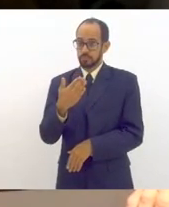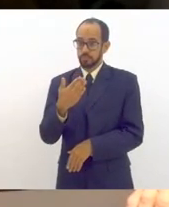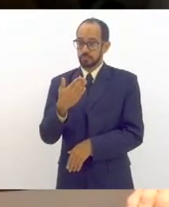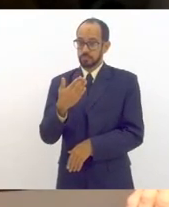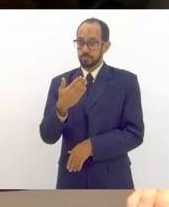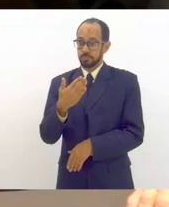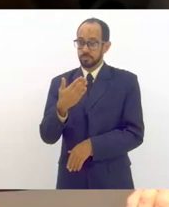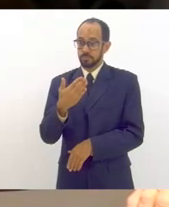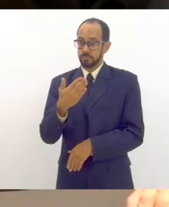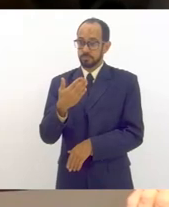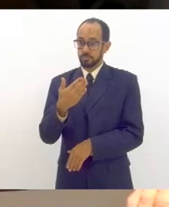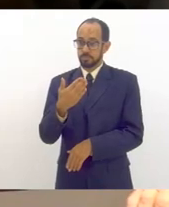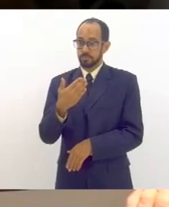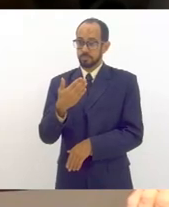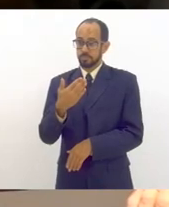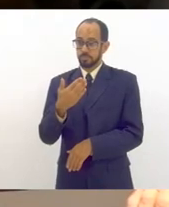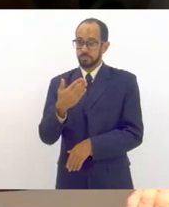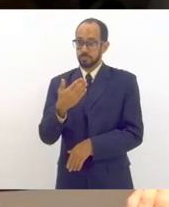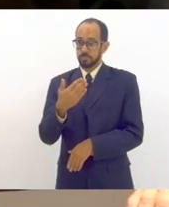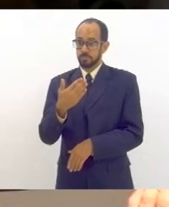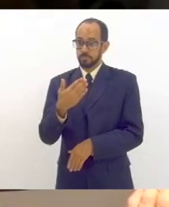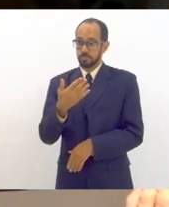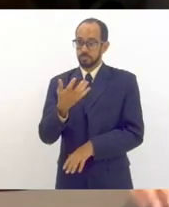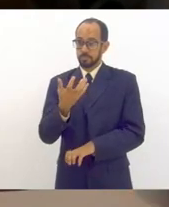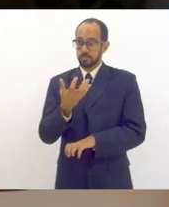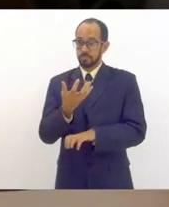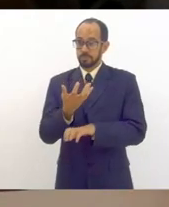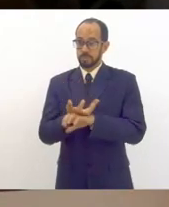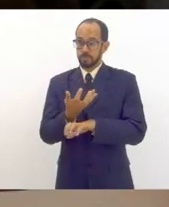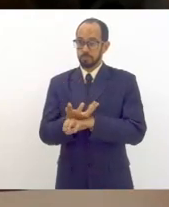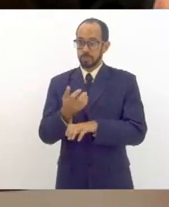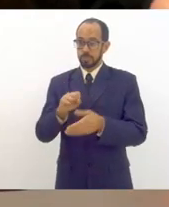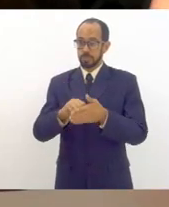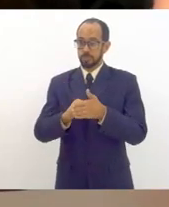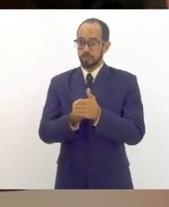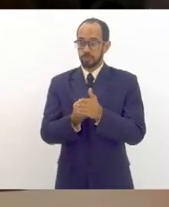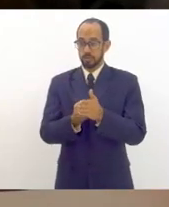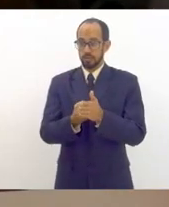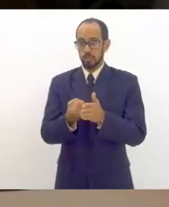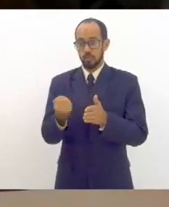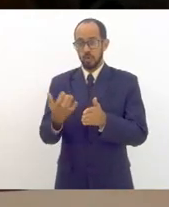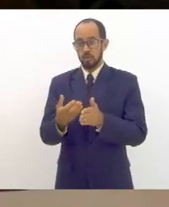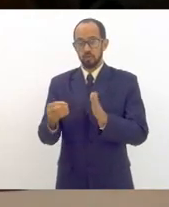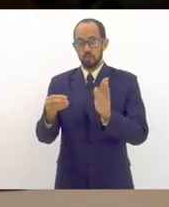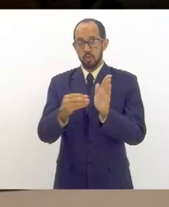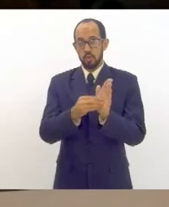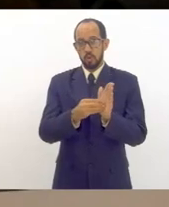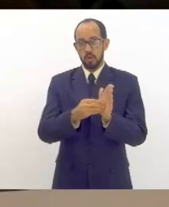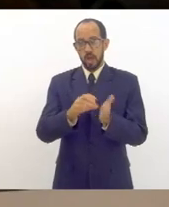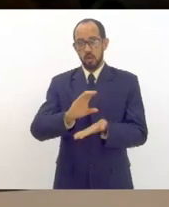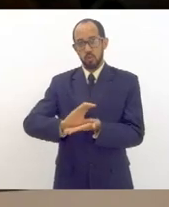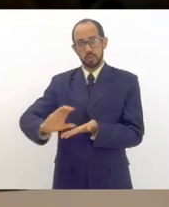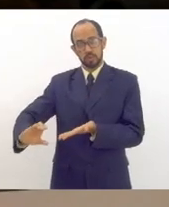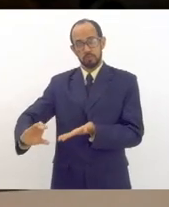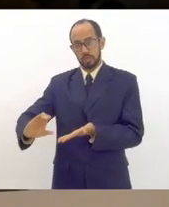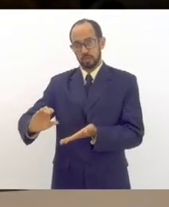que a pauta seja trancada na hora que o senhor colocar em pauta a votação do orçamento.